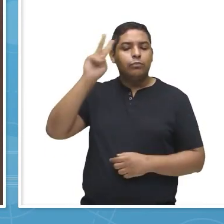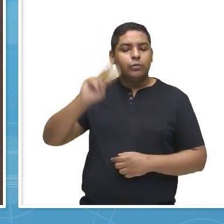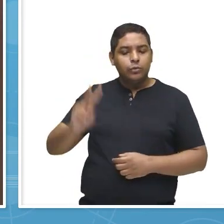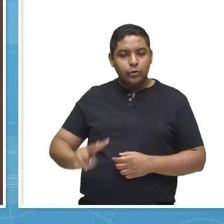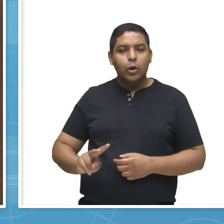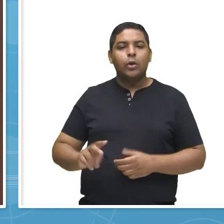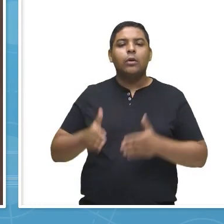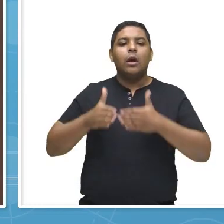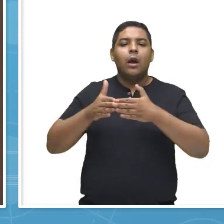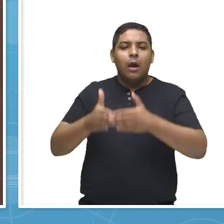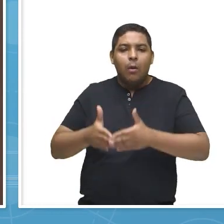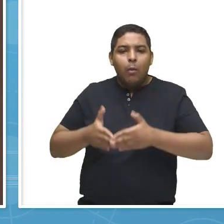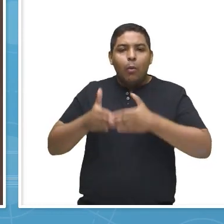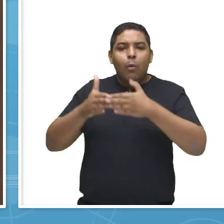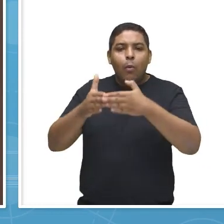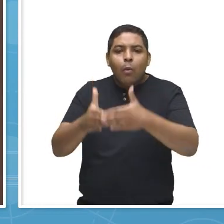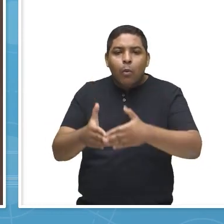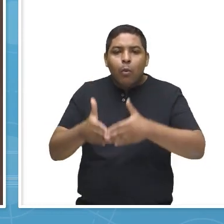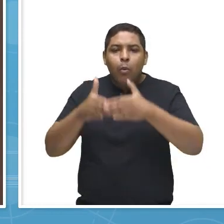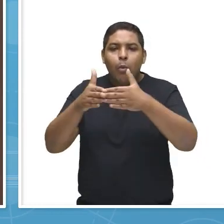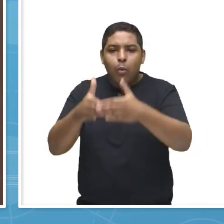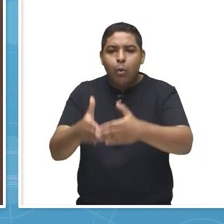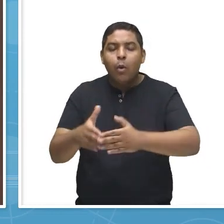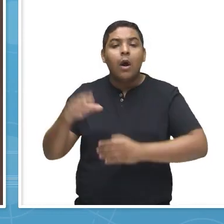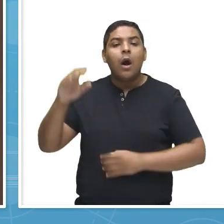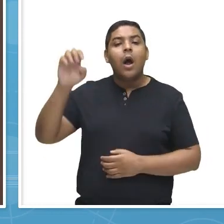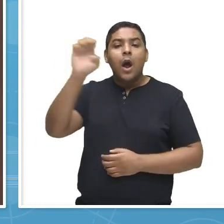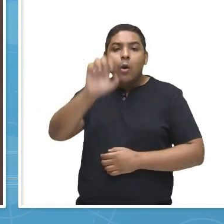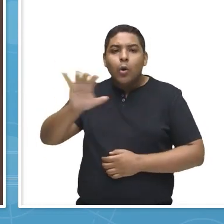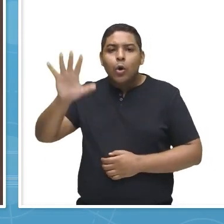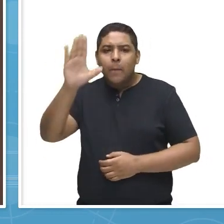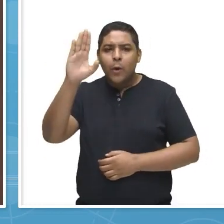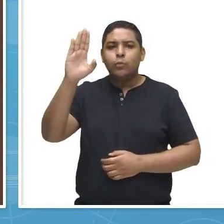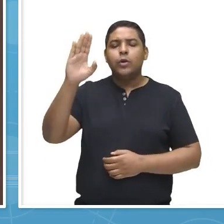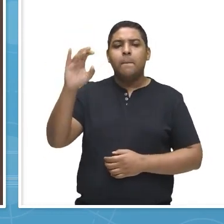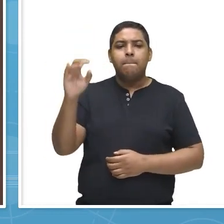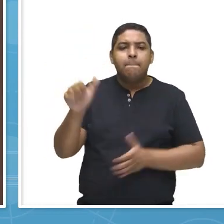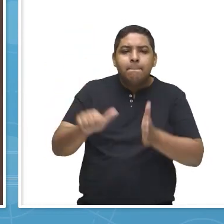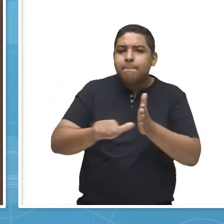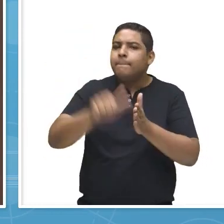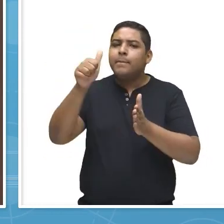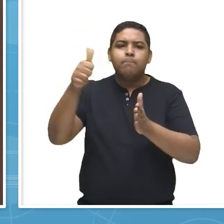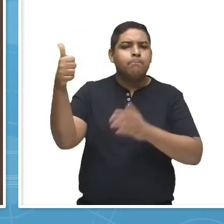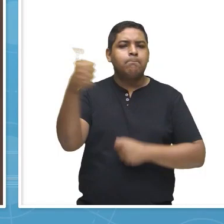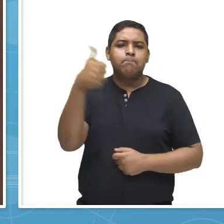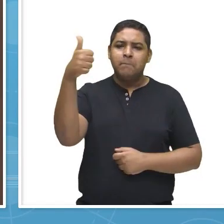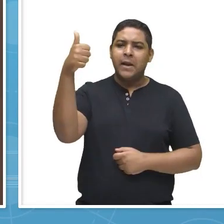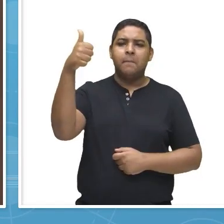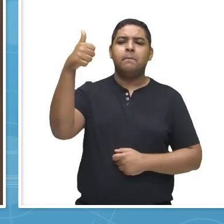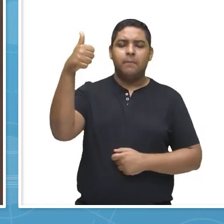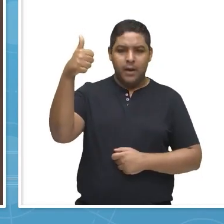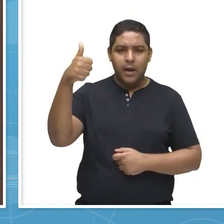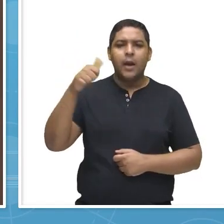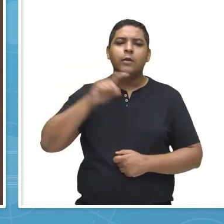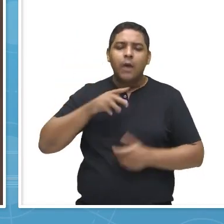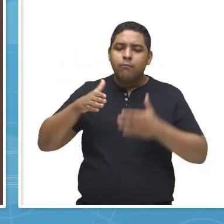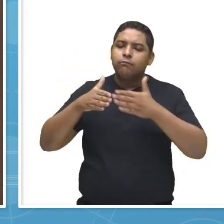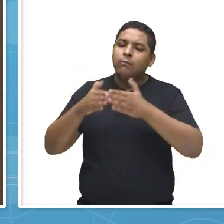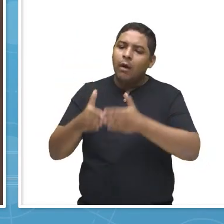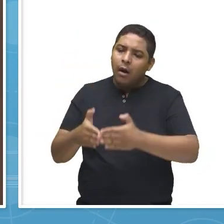grandes navegações? Os europeus eram os pioneiros, né, nas buscas marítimas, nas rotas